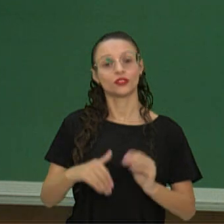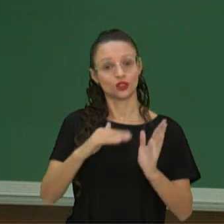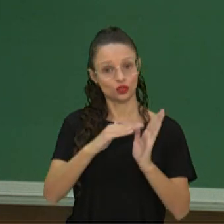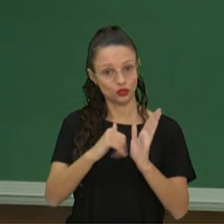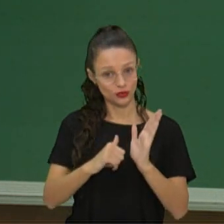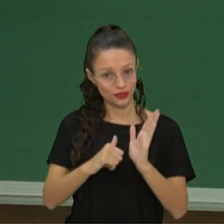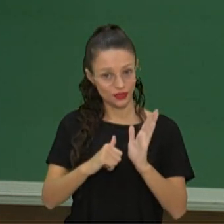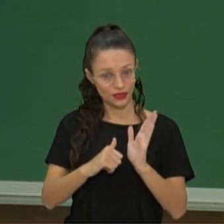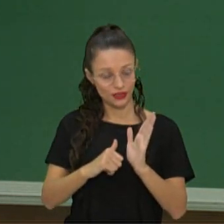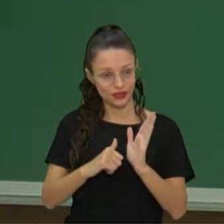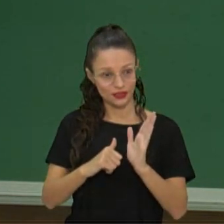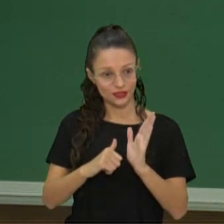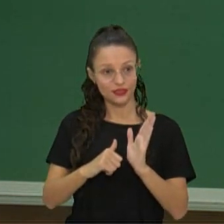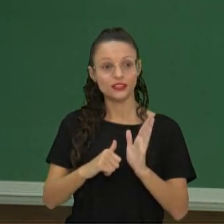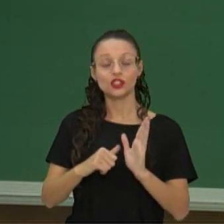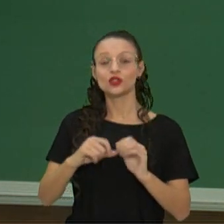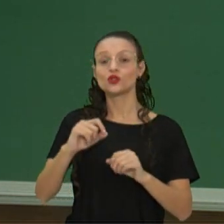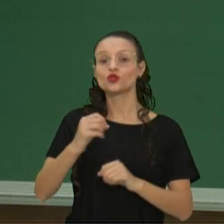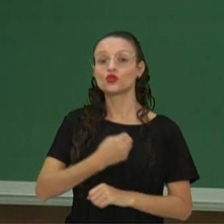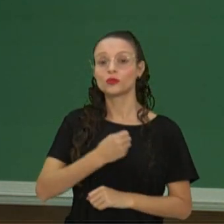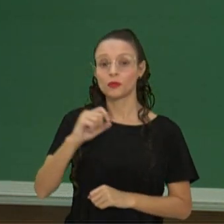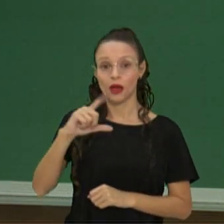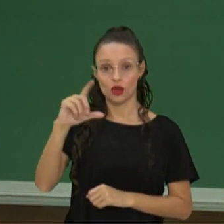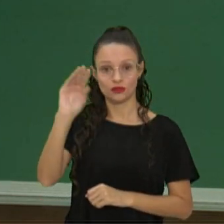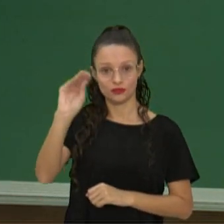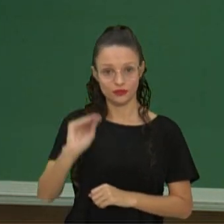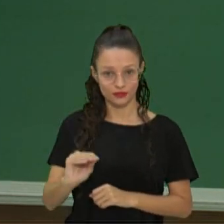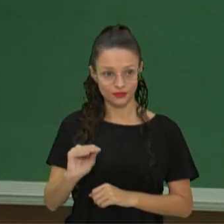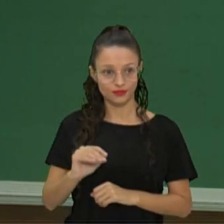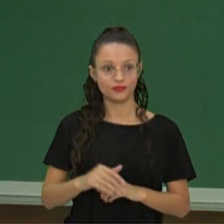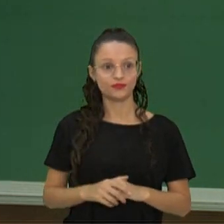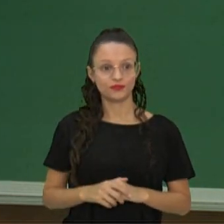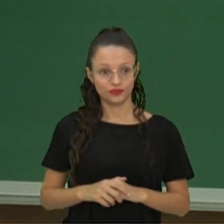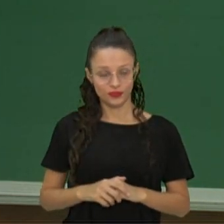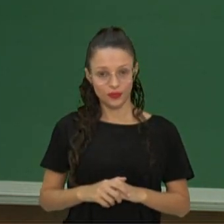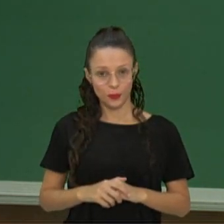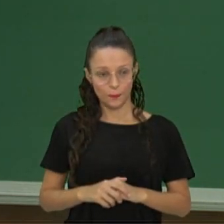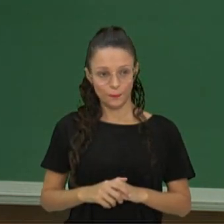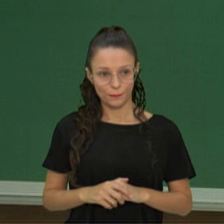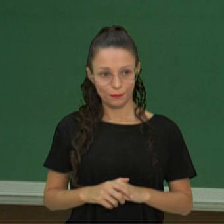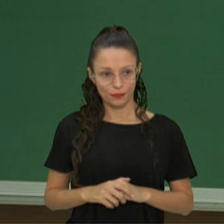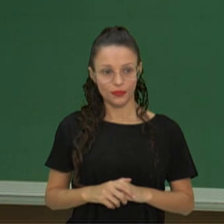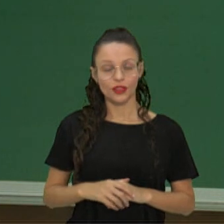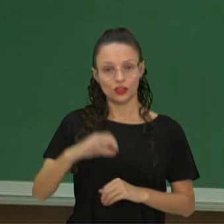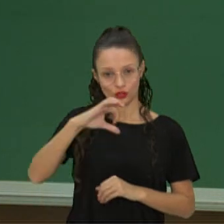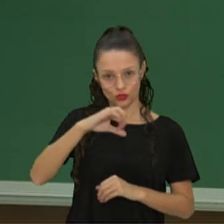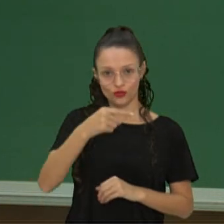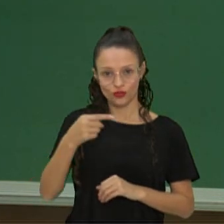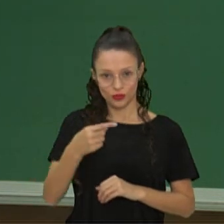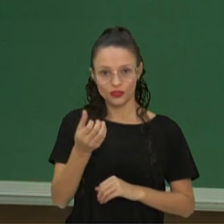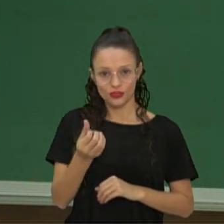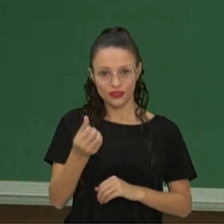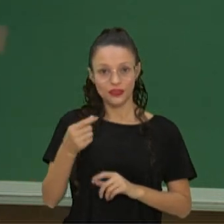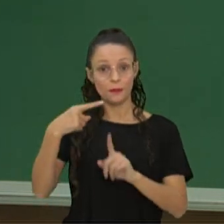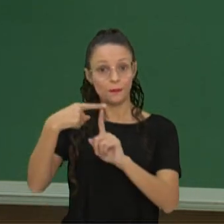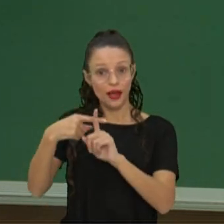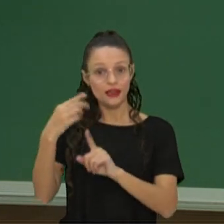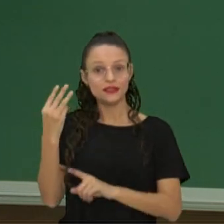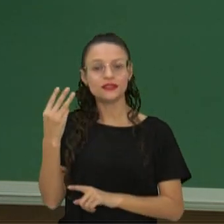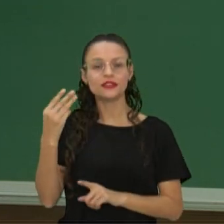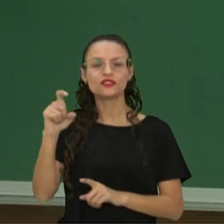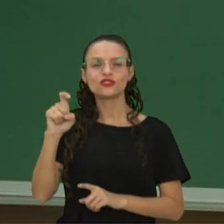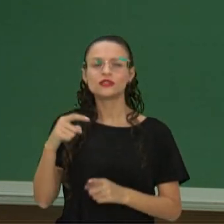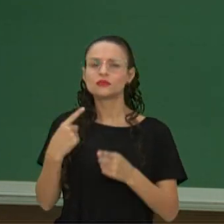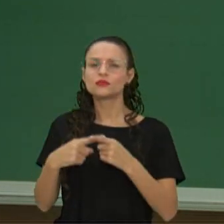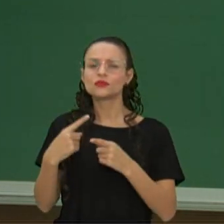e repete o sinal do maior. 9 menos 6, 3. Então ficou 3x, mais 3x. E por que eu estou